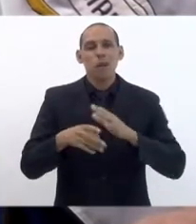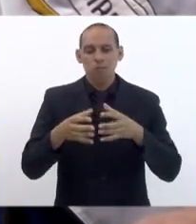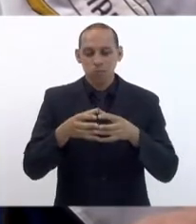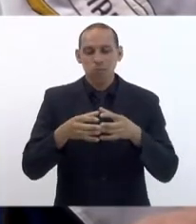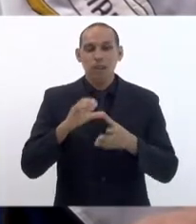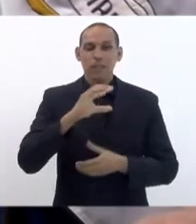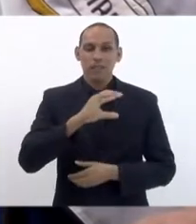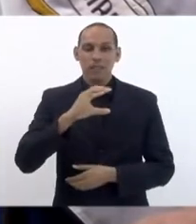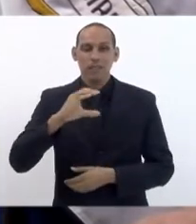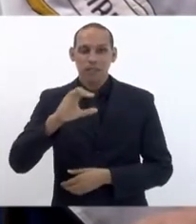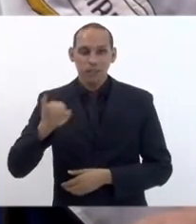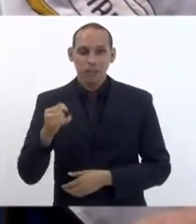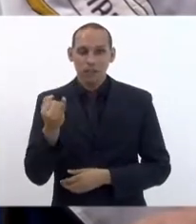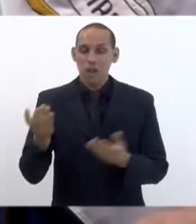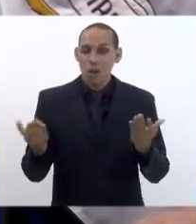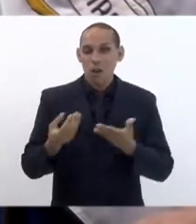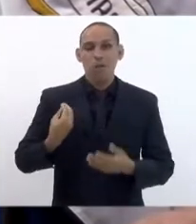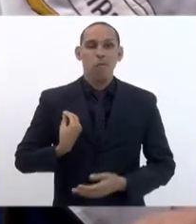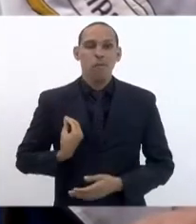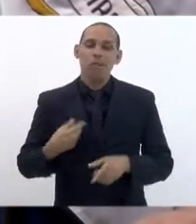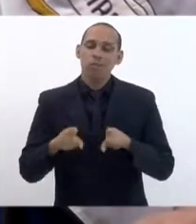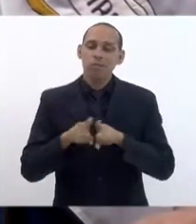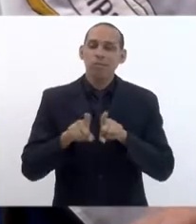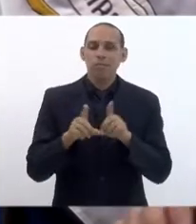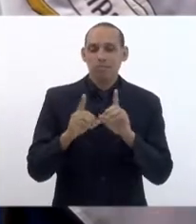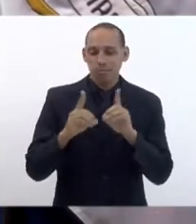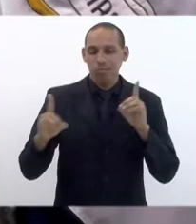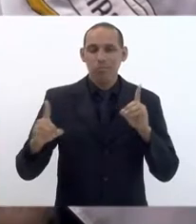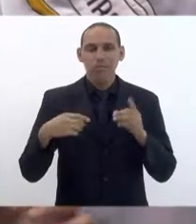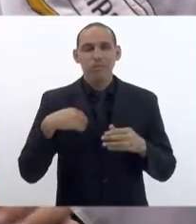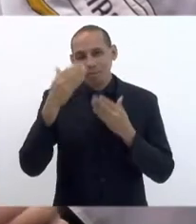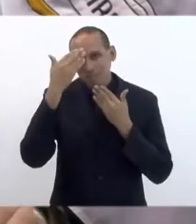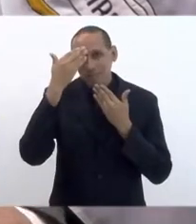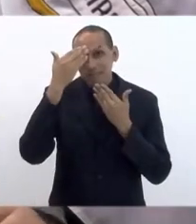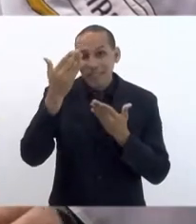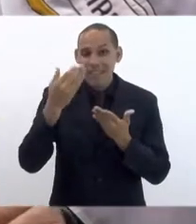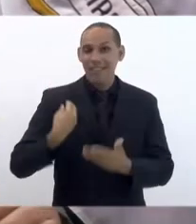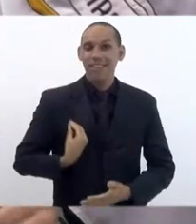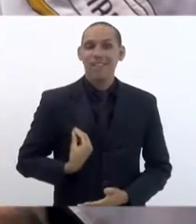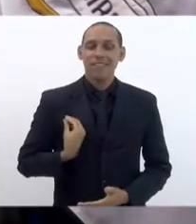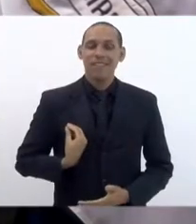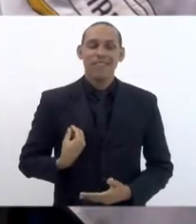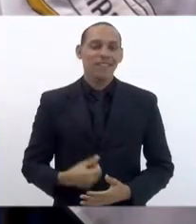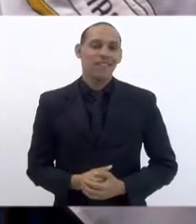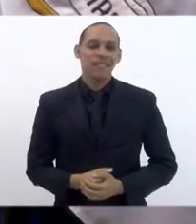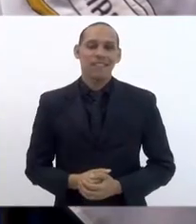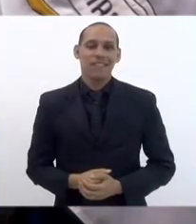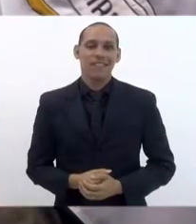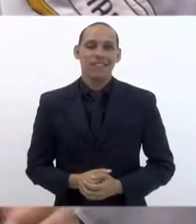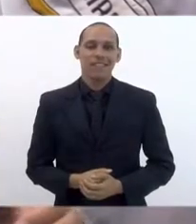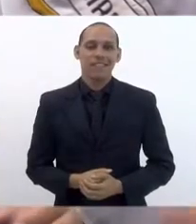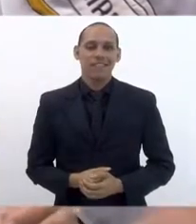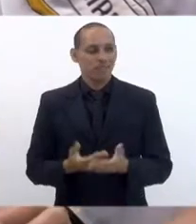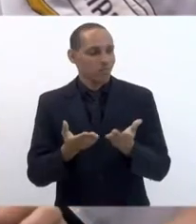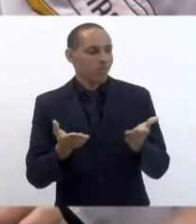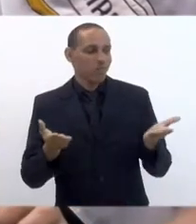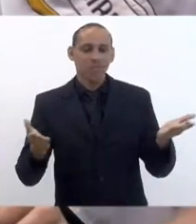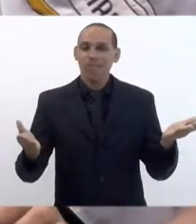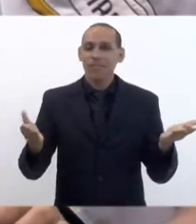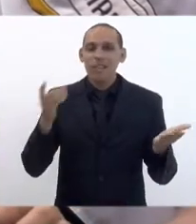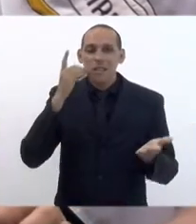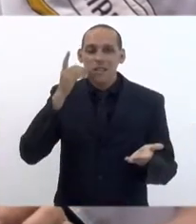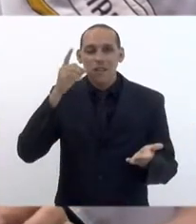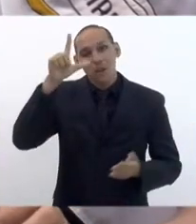hoje presencial e remota. Quero agradecer aqui a presença dos senhores deputados, deputado